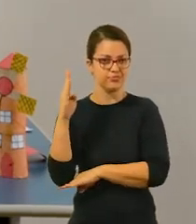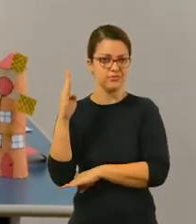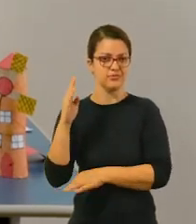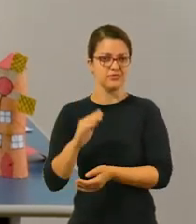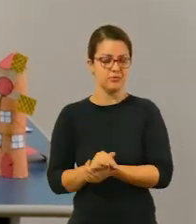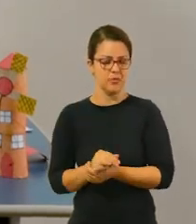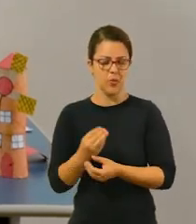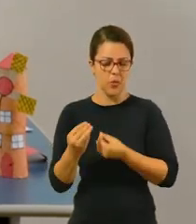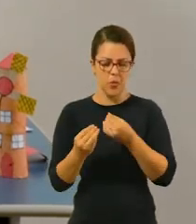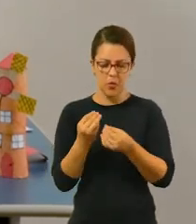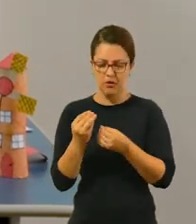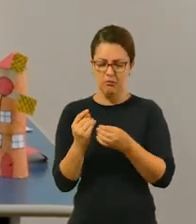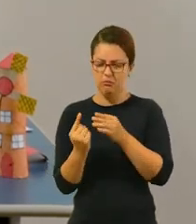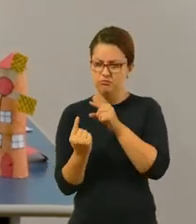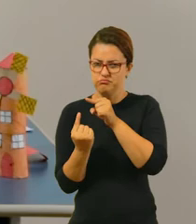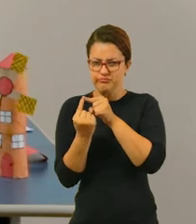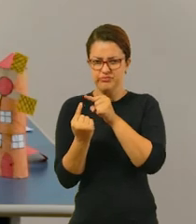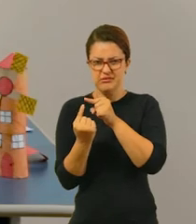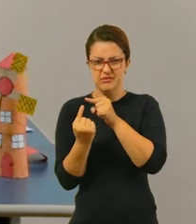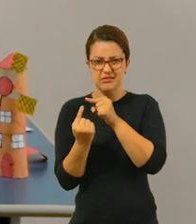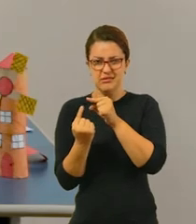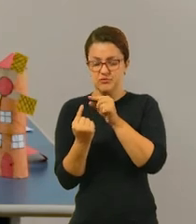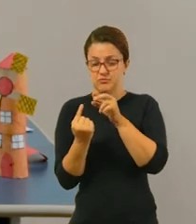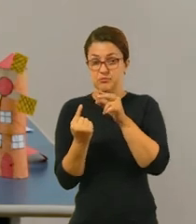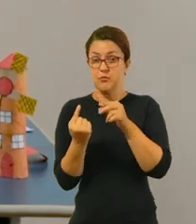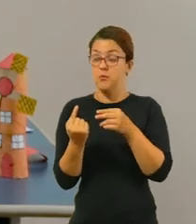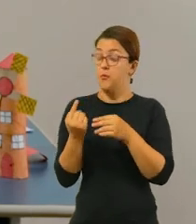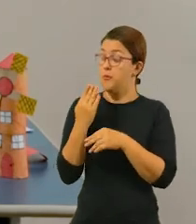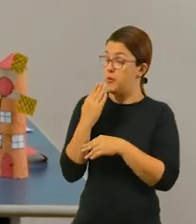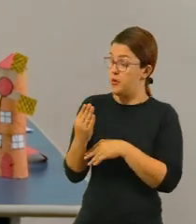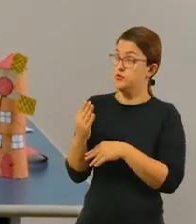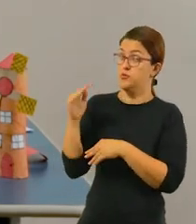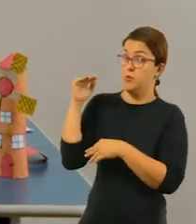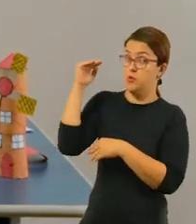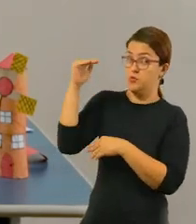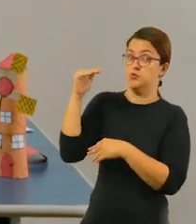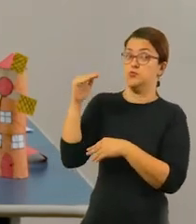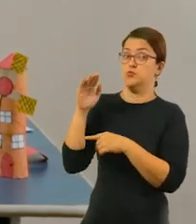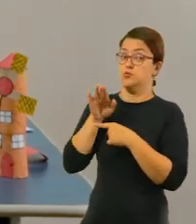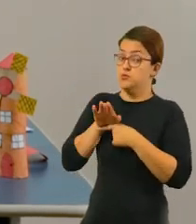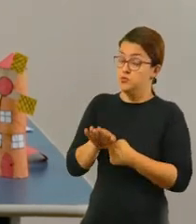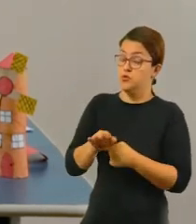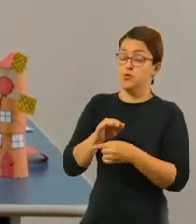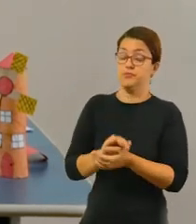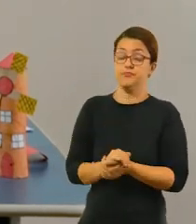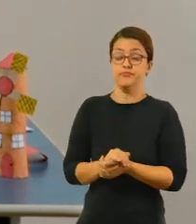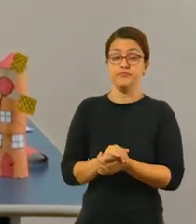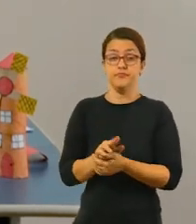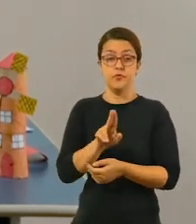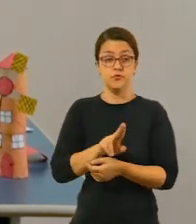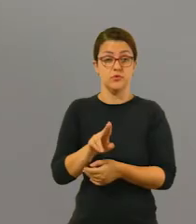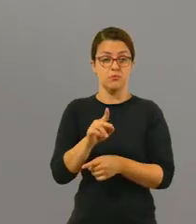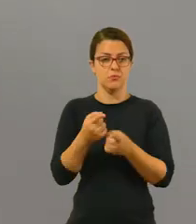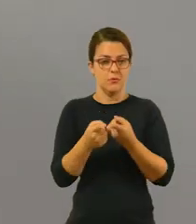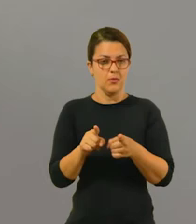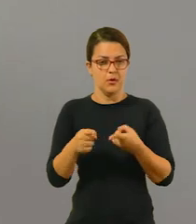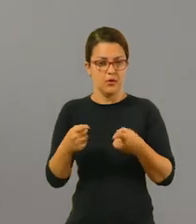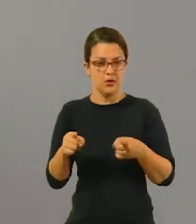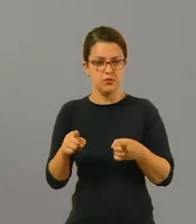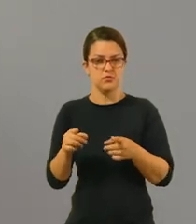ponta, peça sempre ajuda de um adulto. Vou pegar os 2 palitos de churrasco, vou